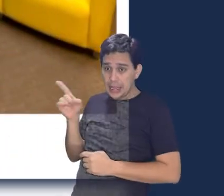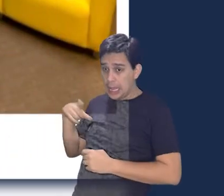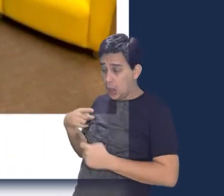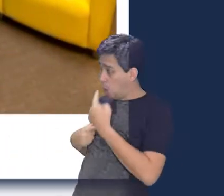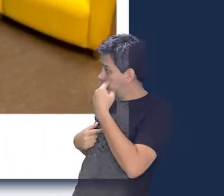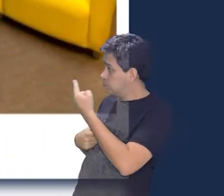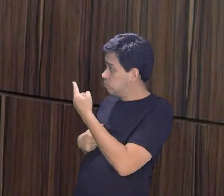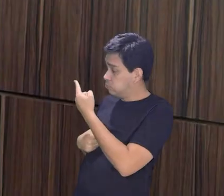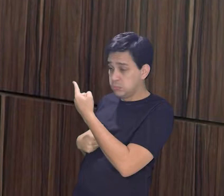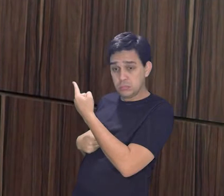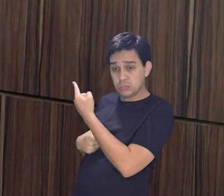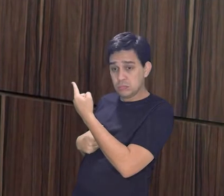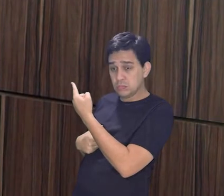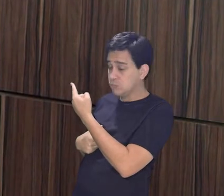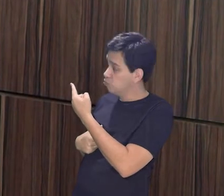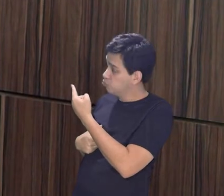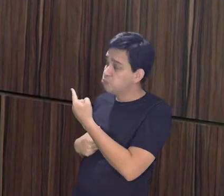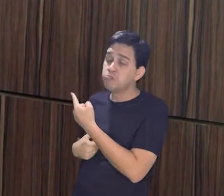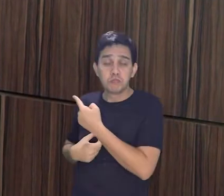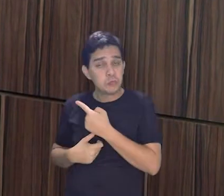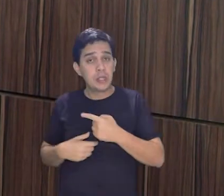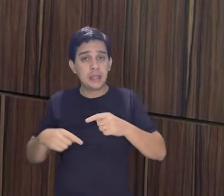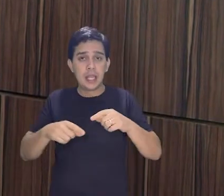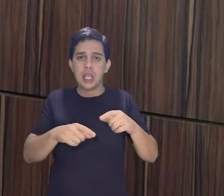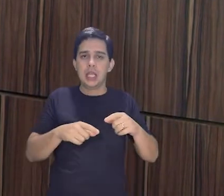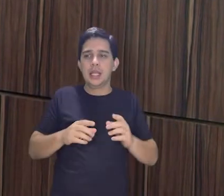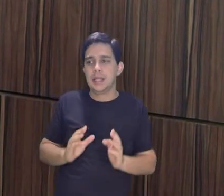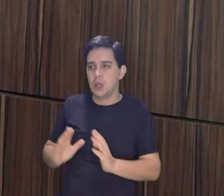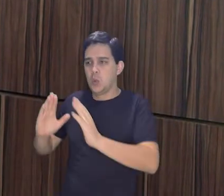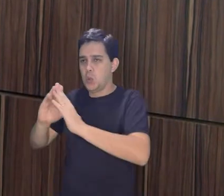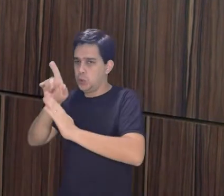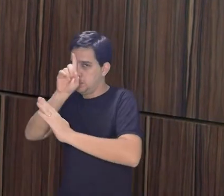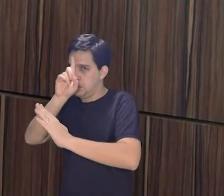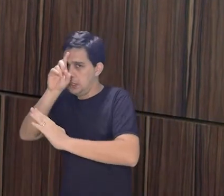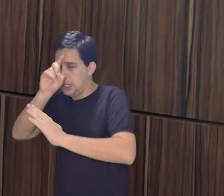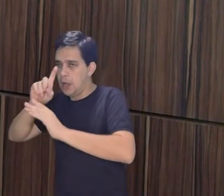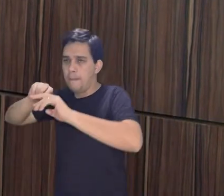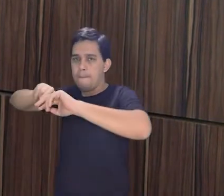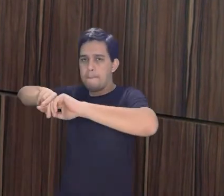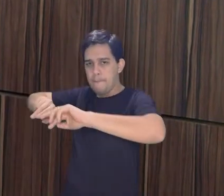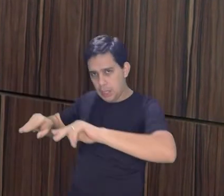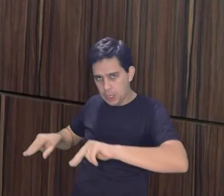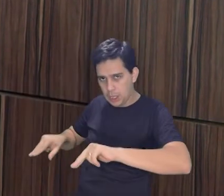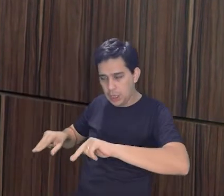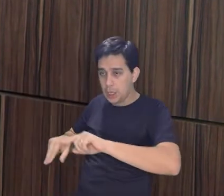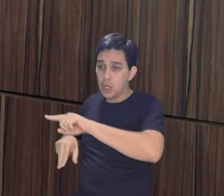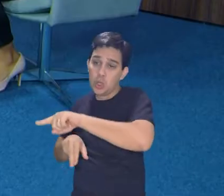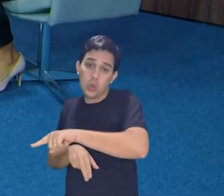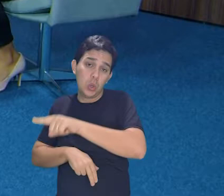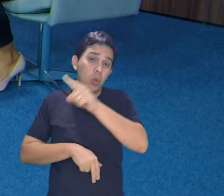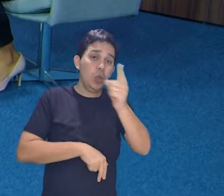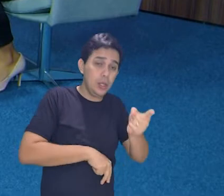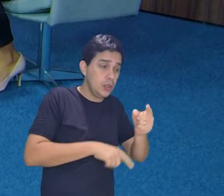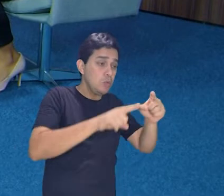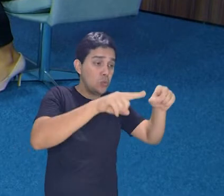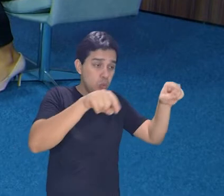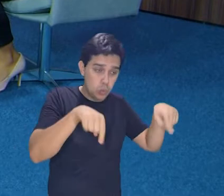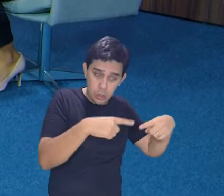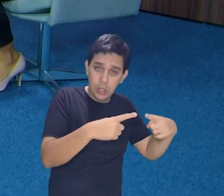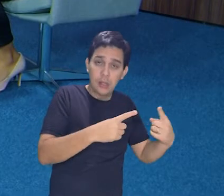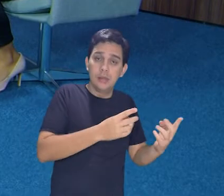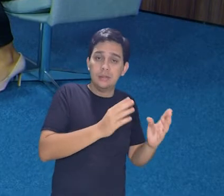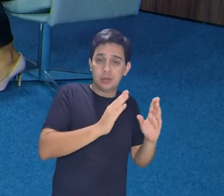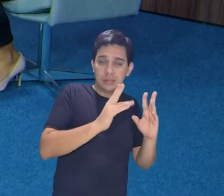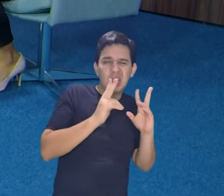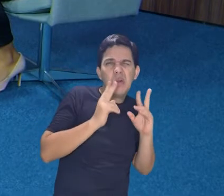IML e a gente tem todo o atendimento do hospital na parte de saúde, de profilaxia de doenças sexualmente transmissíveis. Então, esses centros integrados,